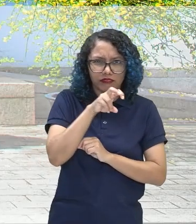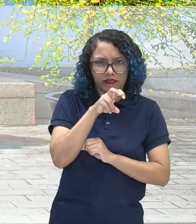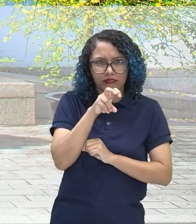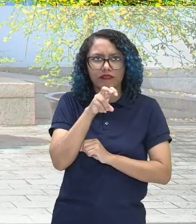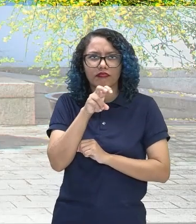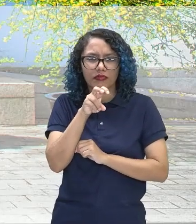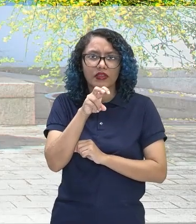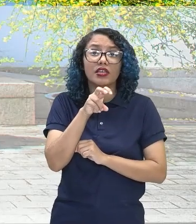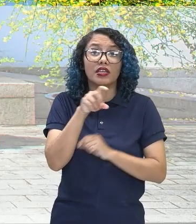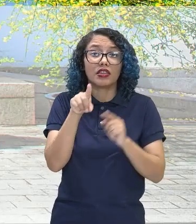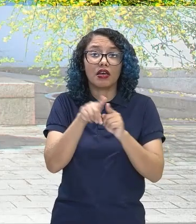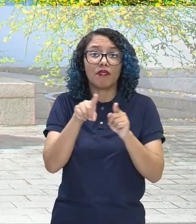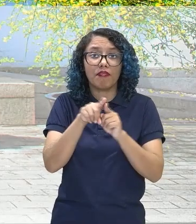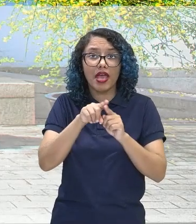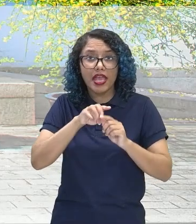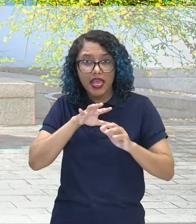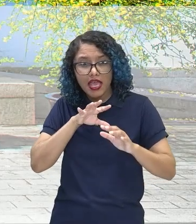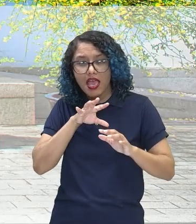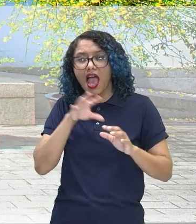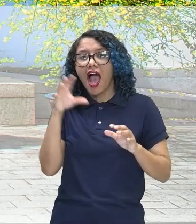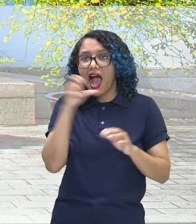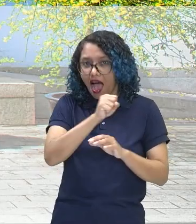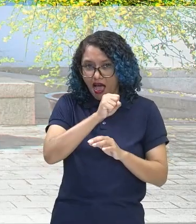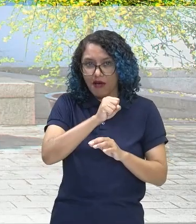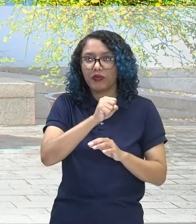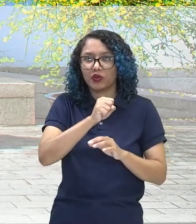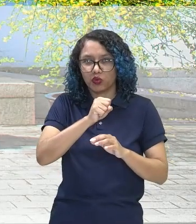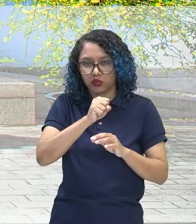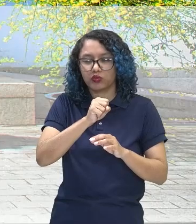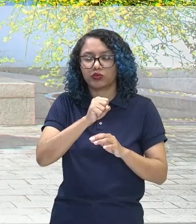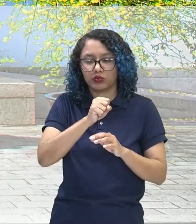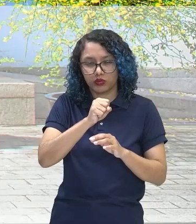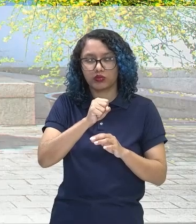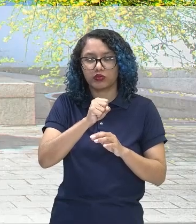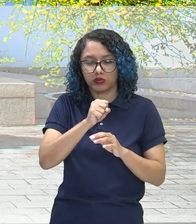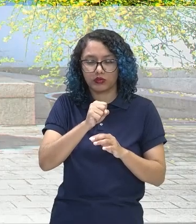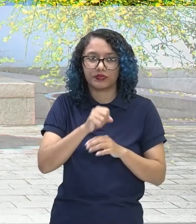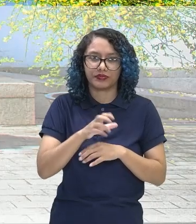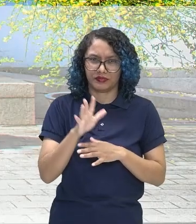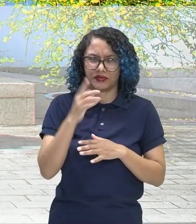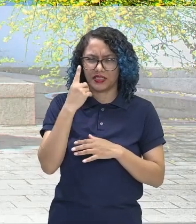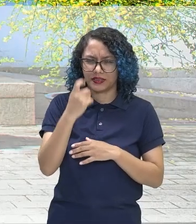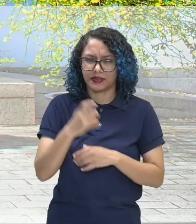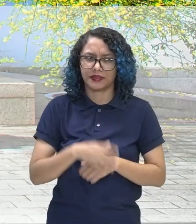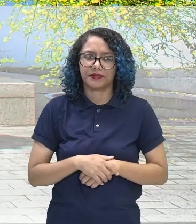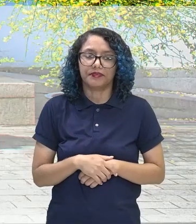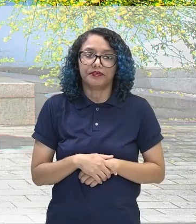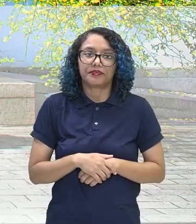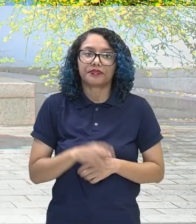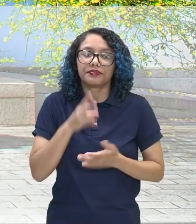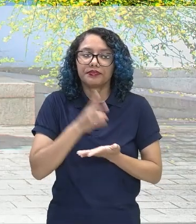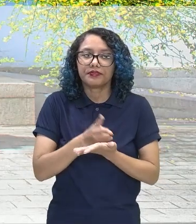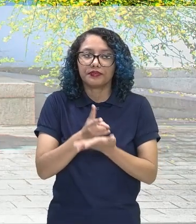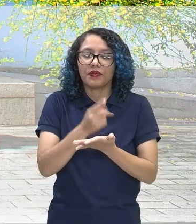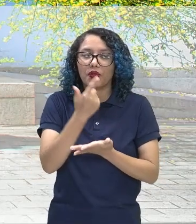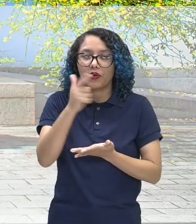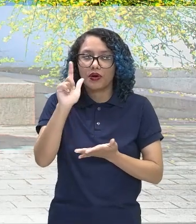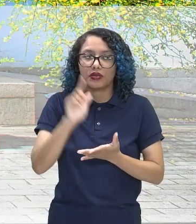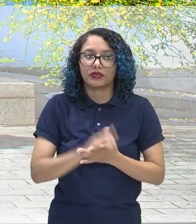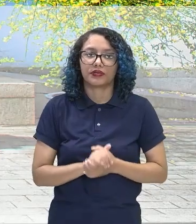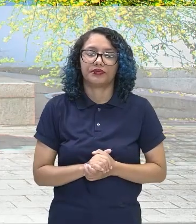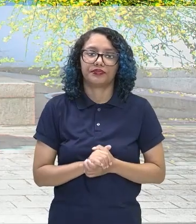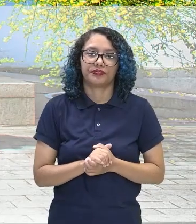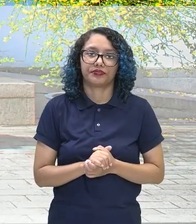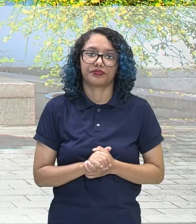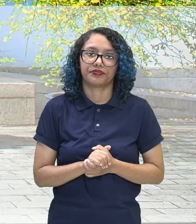mesmo tempo tem o quê? Rapidez e agilidade. Bem interessante, né? Prosseguindo, um outro estilo